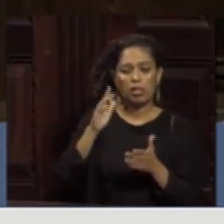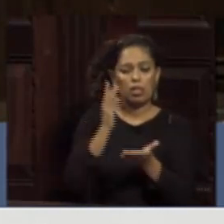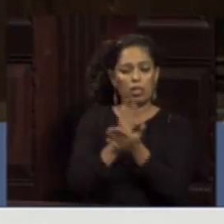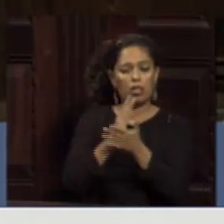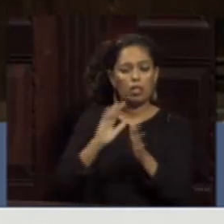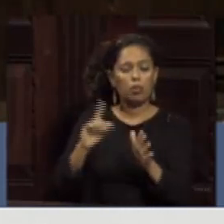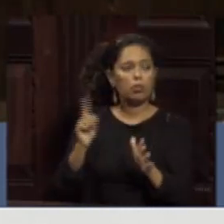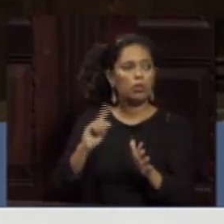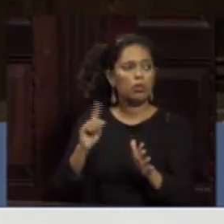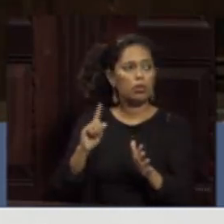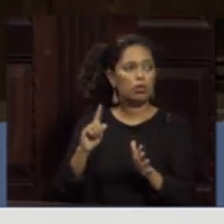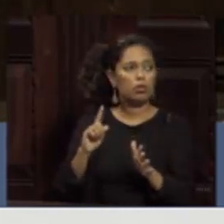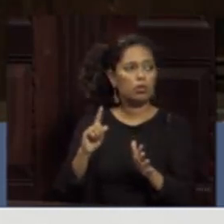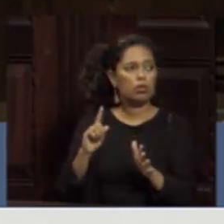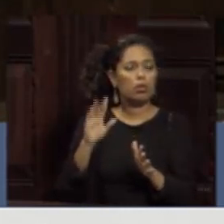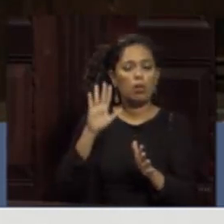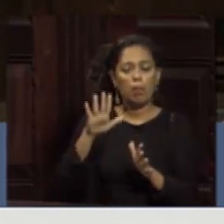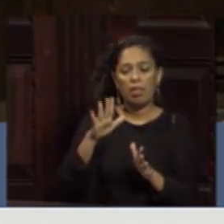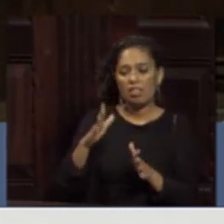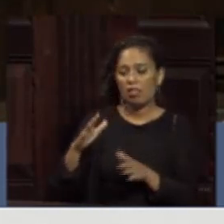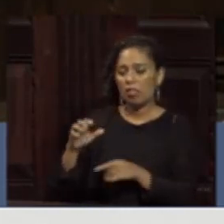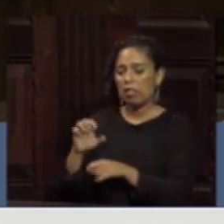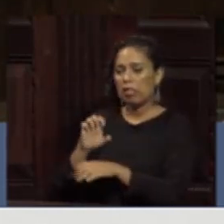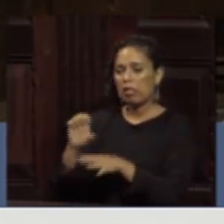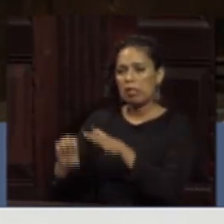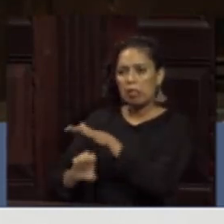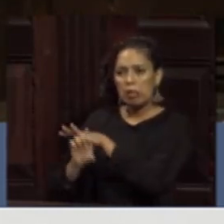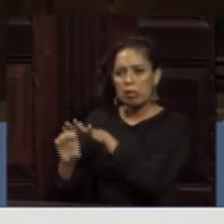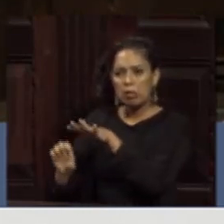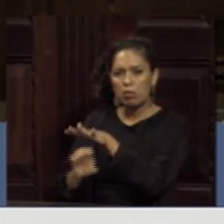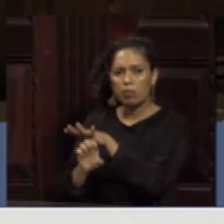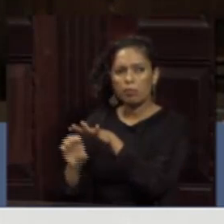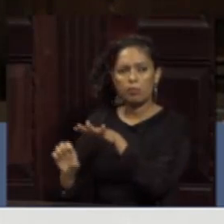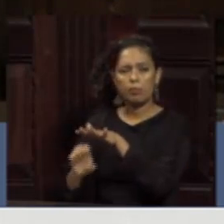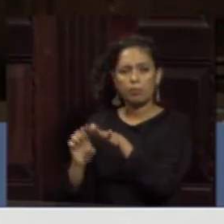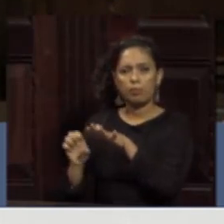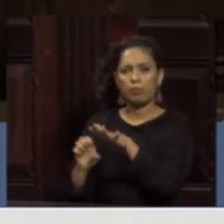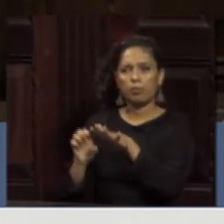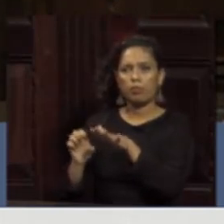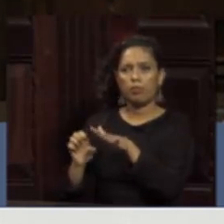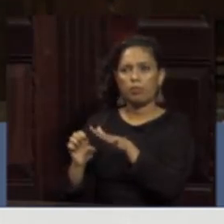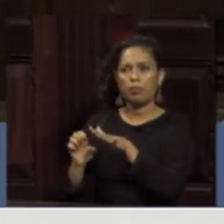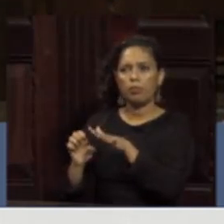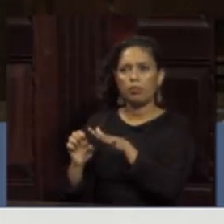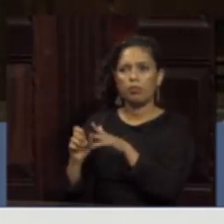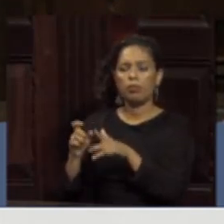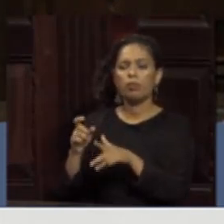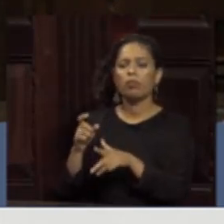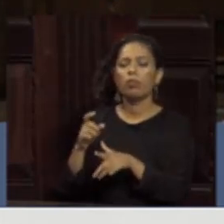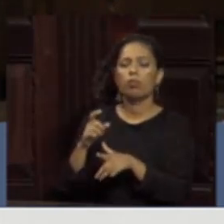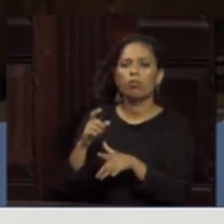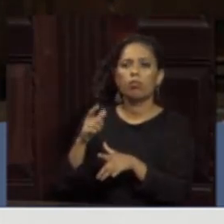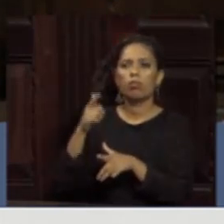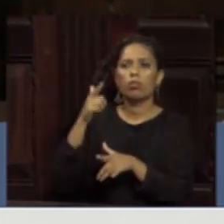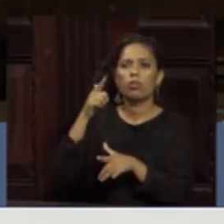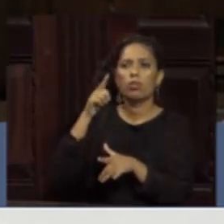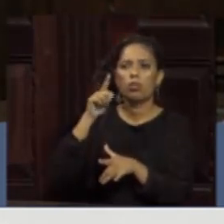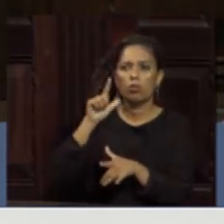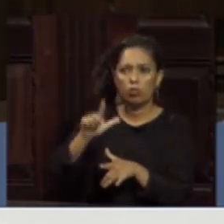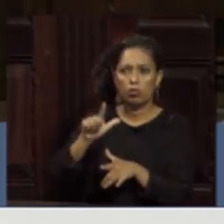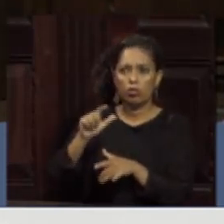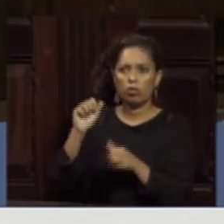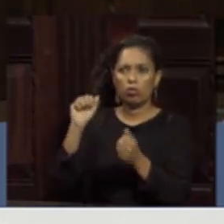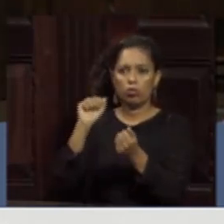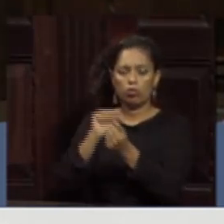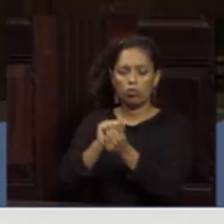As empresas ou a empresa causadora, as empresas ainda vêm conseguindo, através de manobras